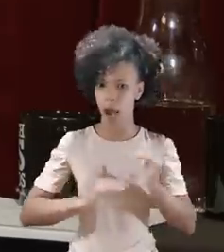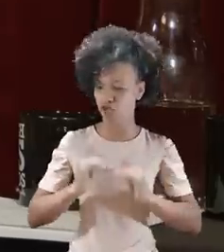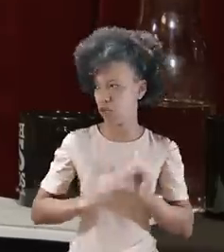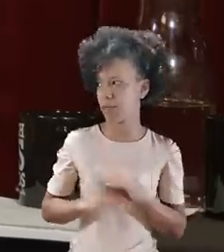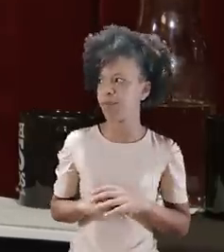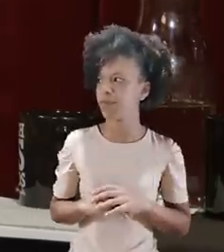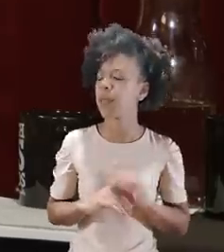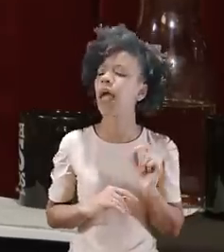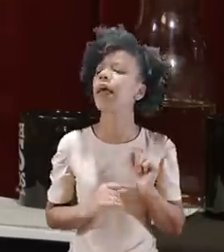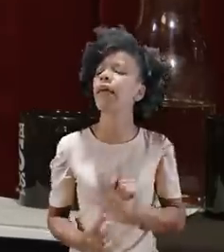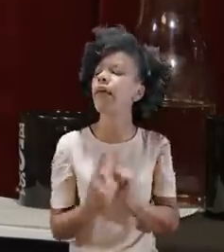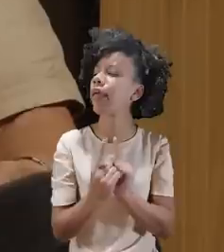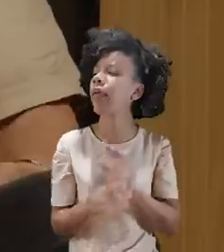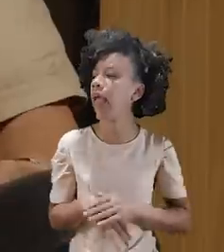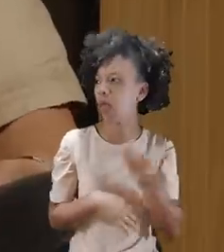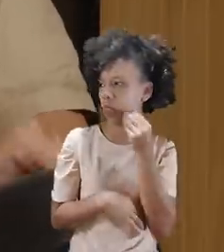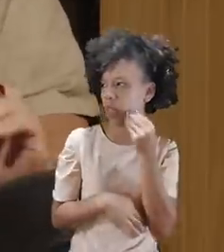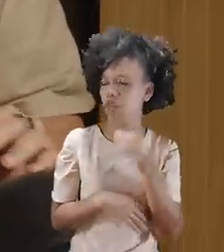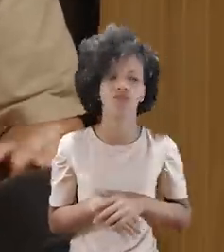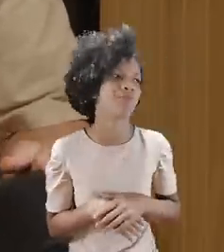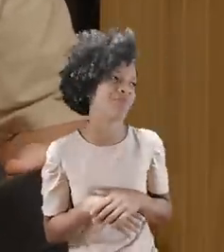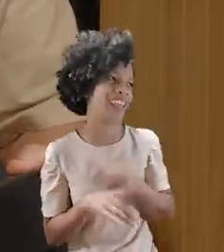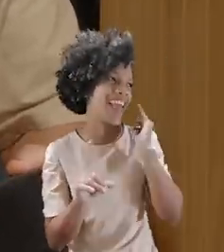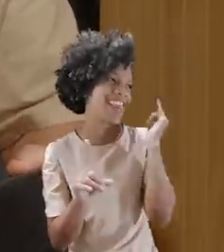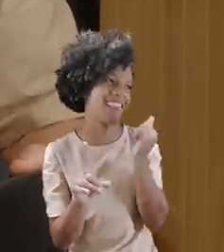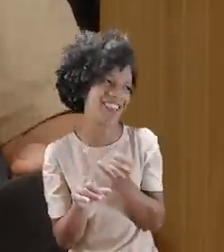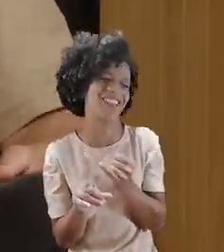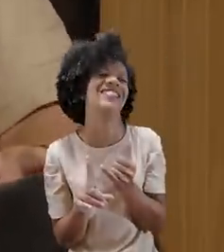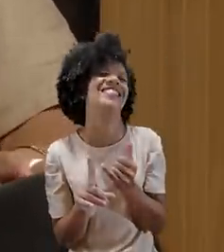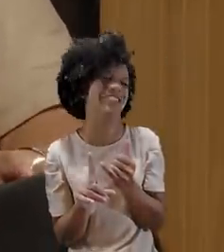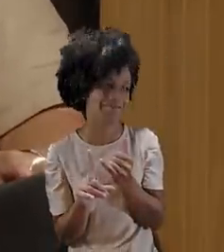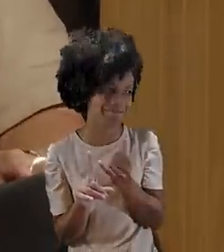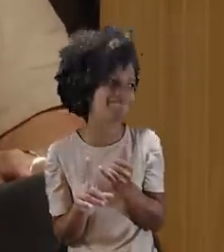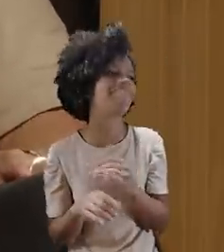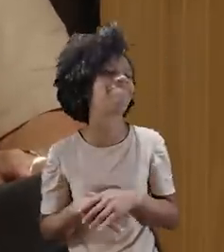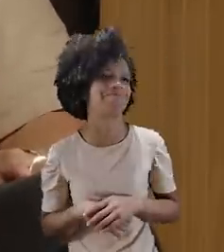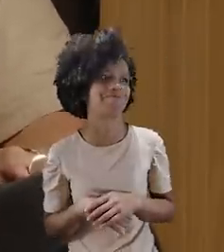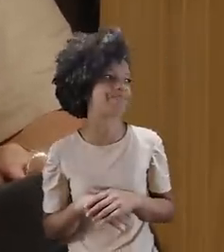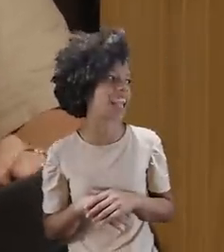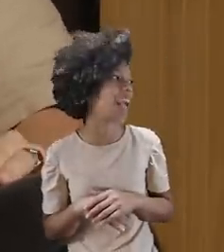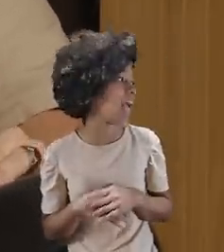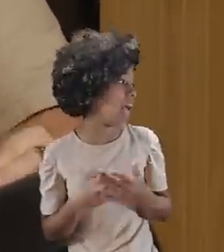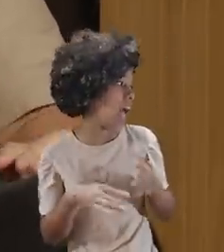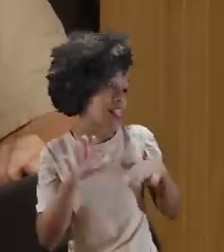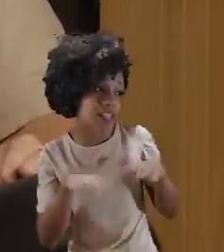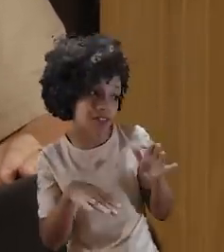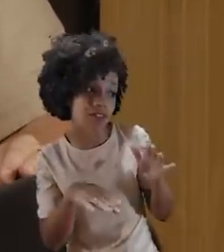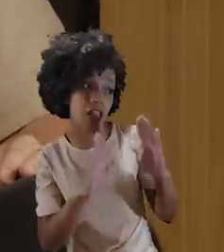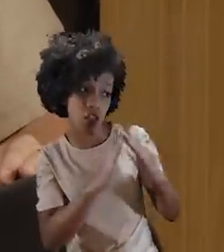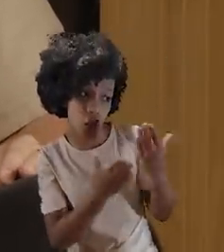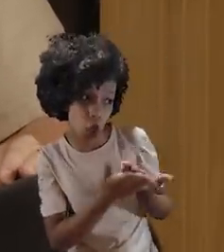cortar alguém Quem é essa cobaia denúncia agora lá ver Nossa essas escolas